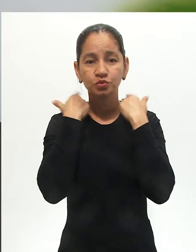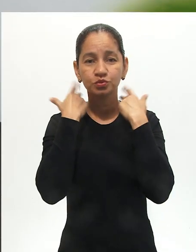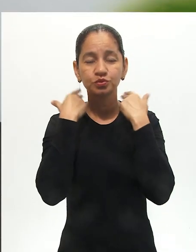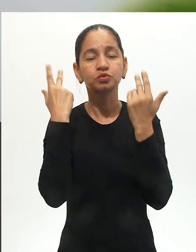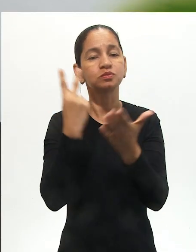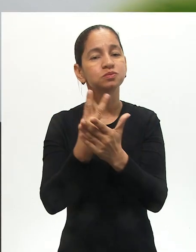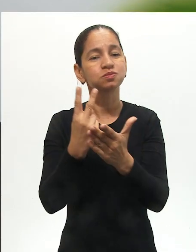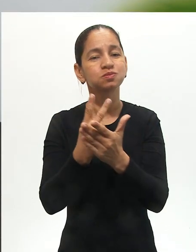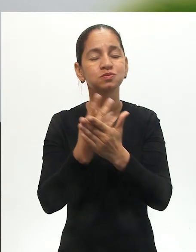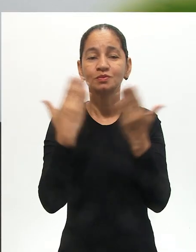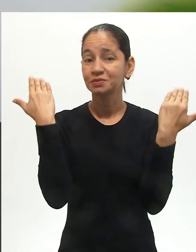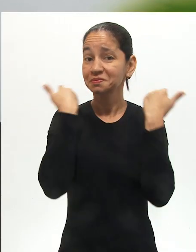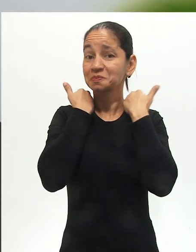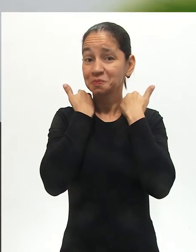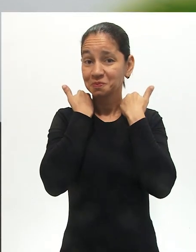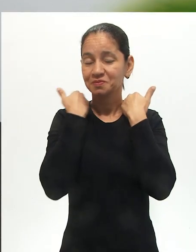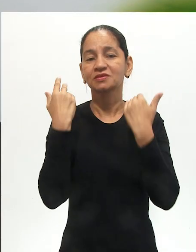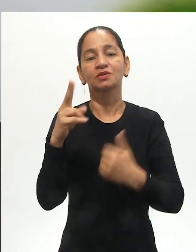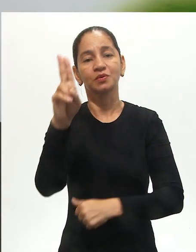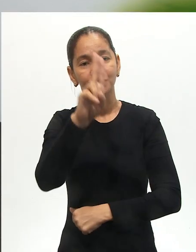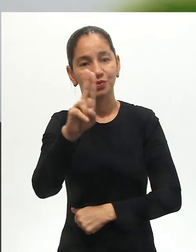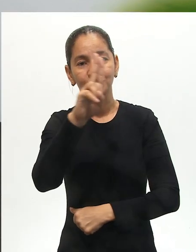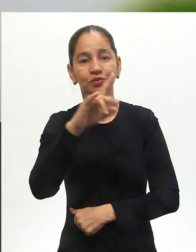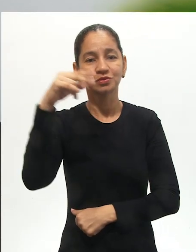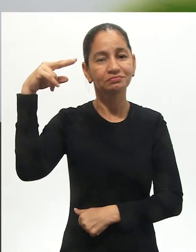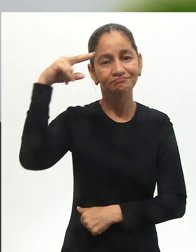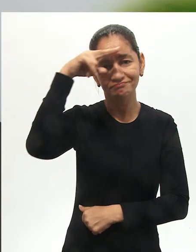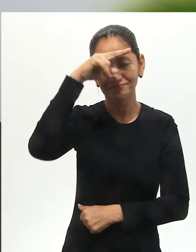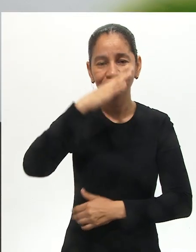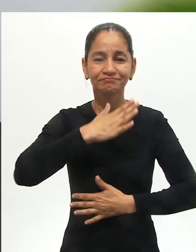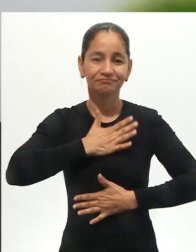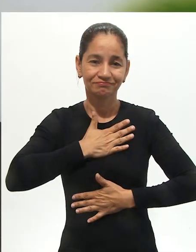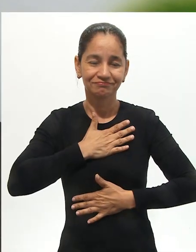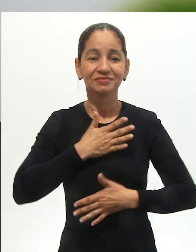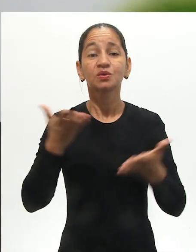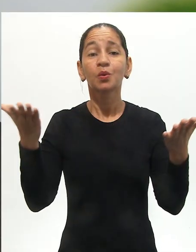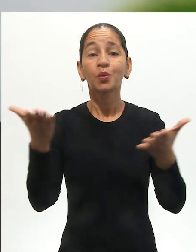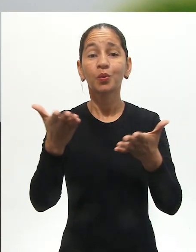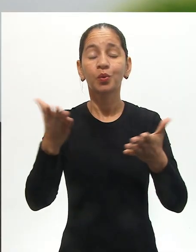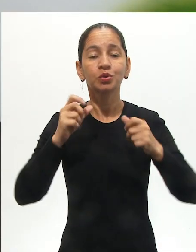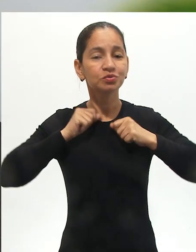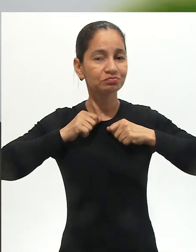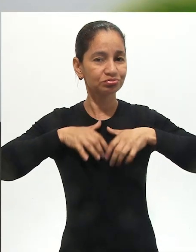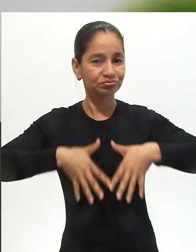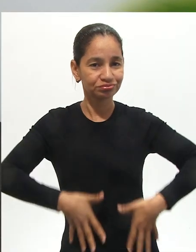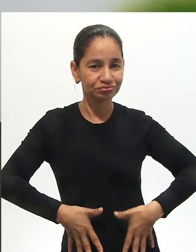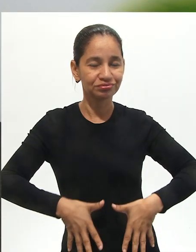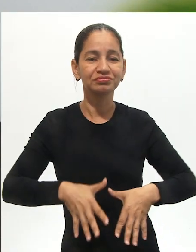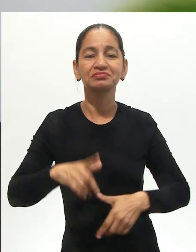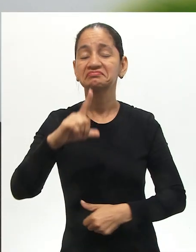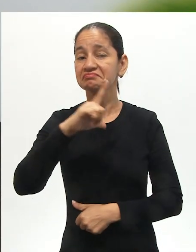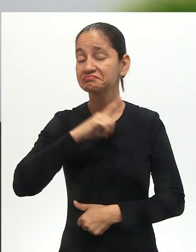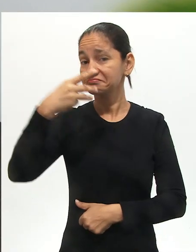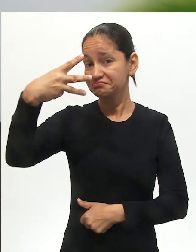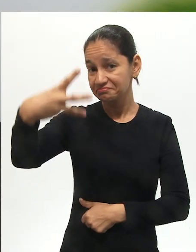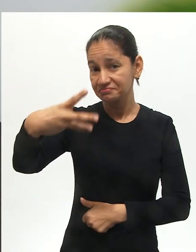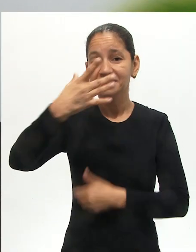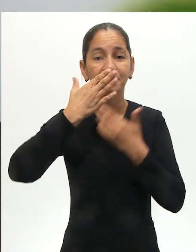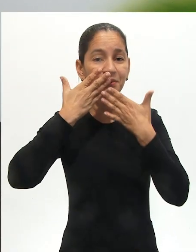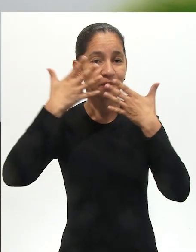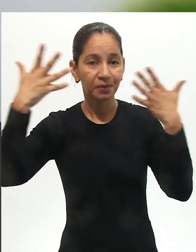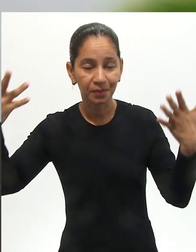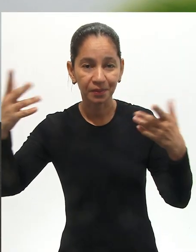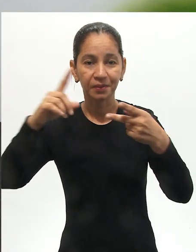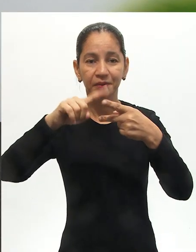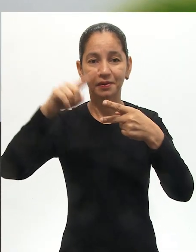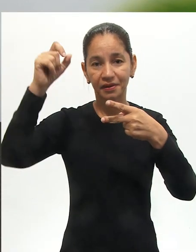cortado na altura do ombro, uso uma franja. Hoje eu estou com um vestido que tem 3 cores,